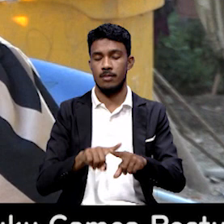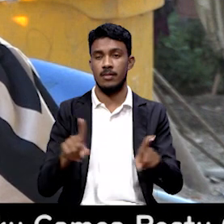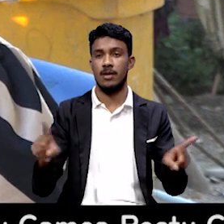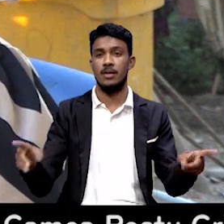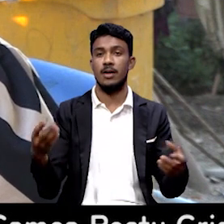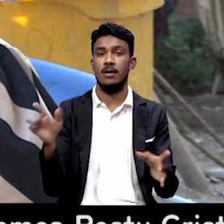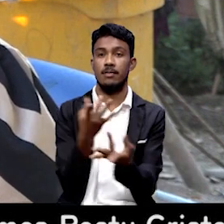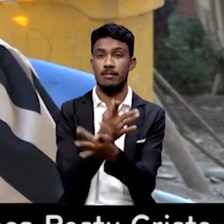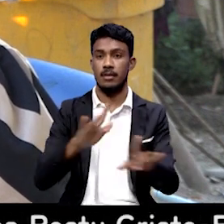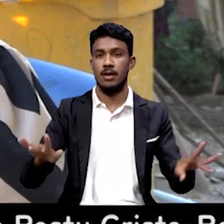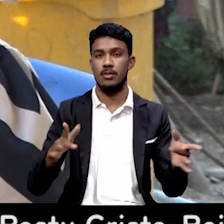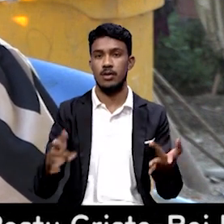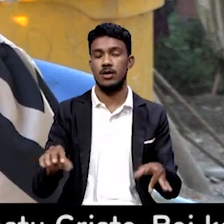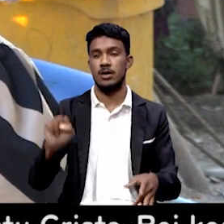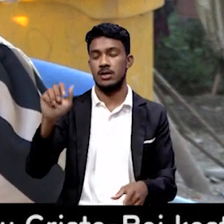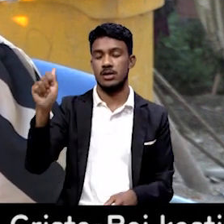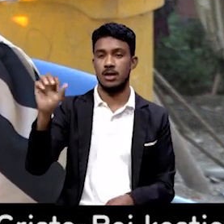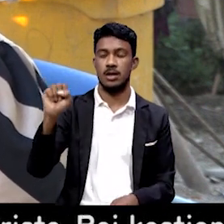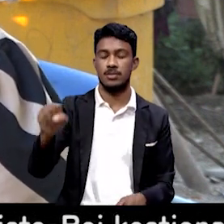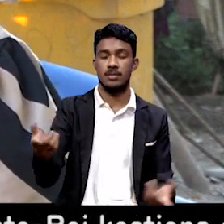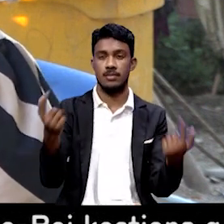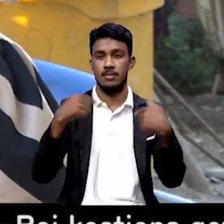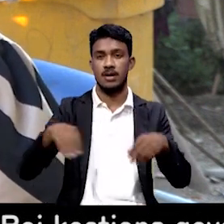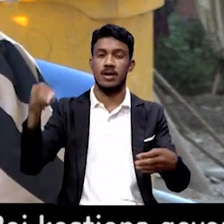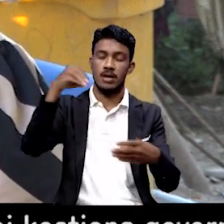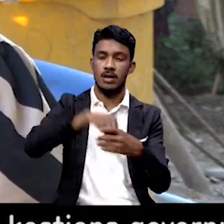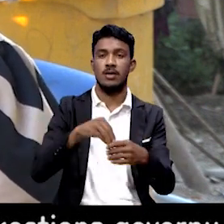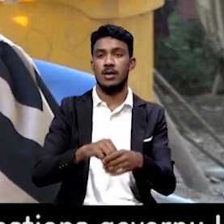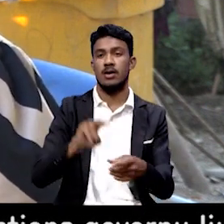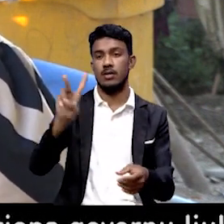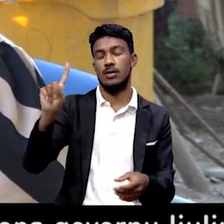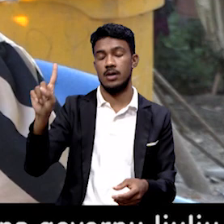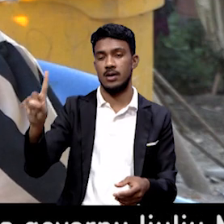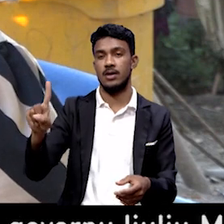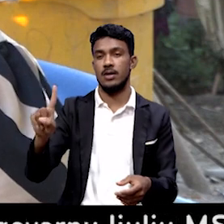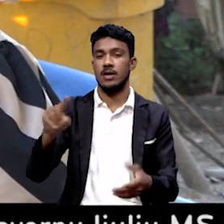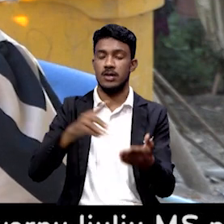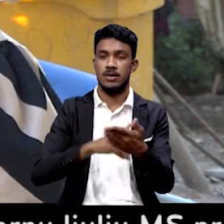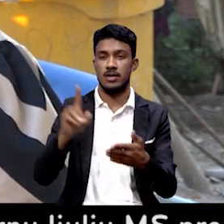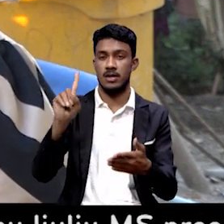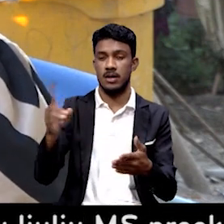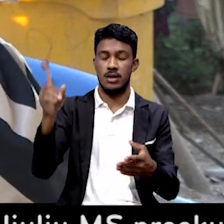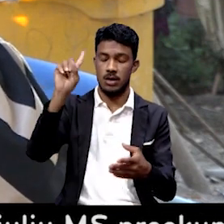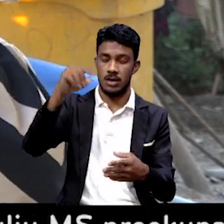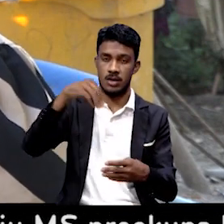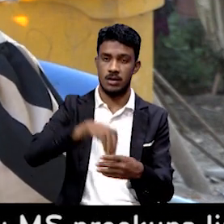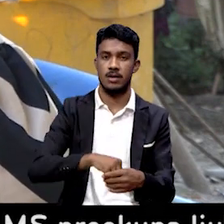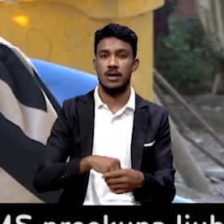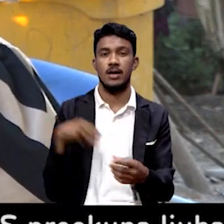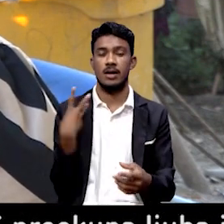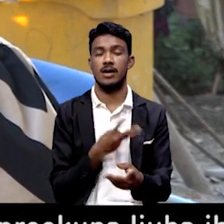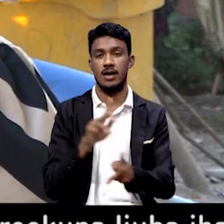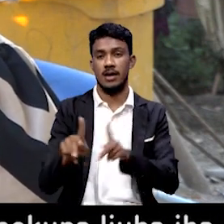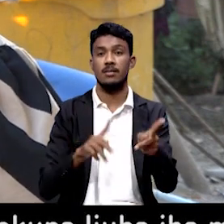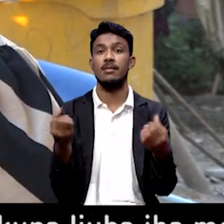ensa, mas mais da lida da rua dele. Então semana de ser mais da lida dele. Ser mais da lida, anta comunidade, ser mais da lida, anta, e ta comunidade barbara,